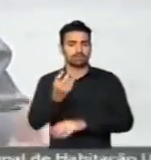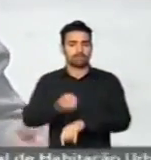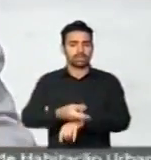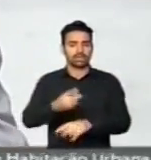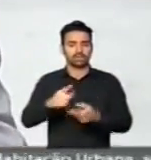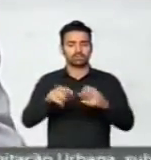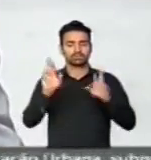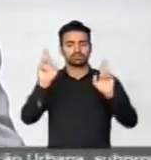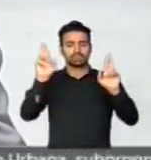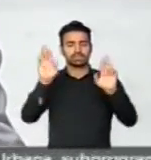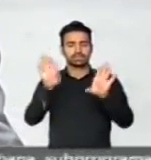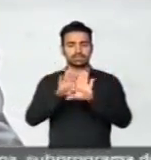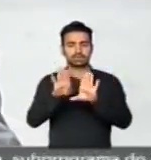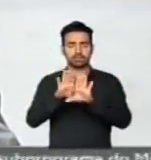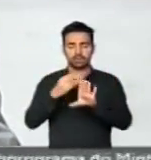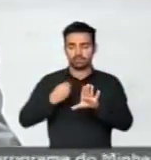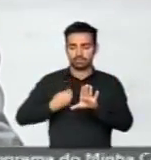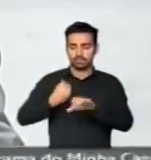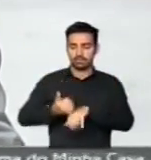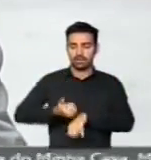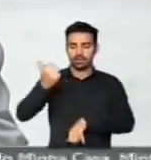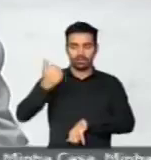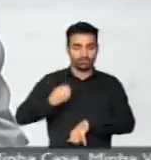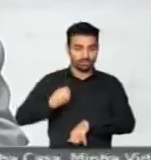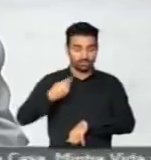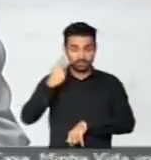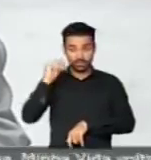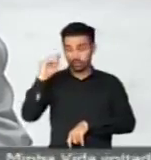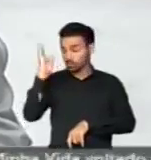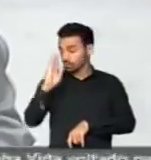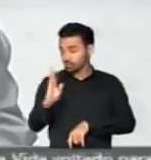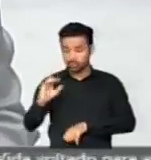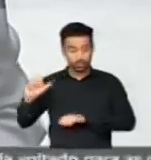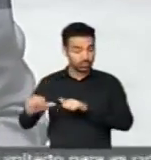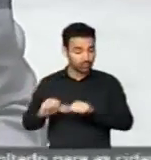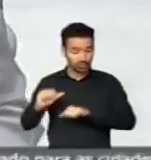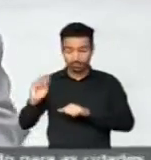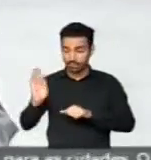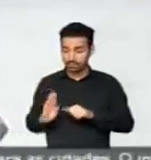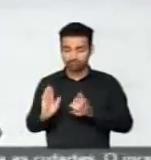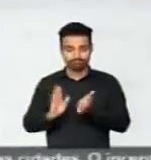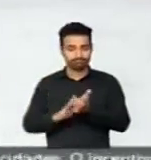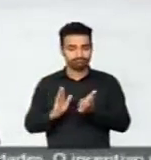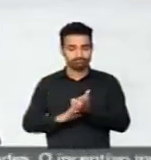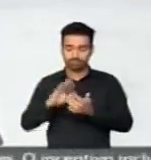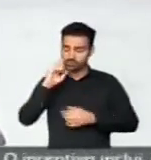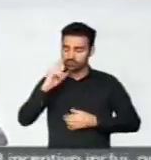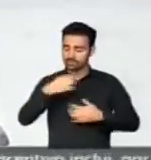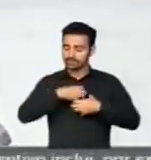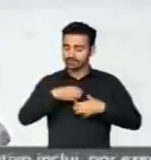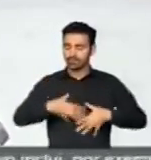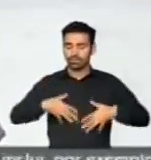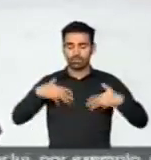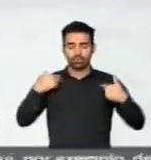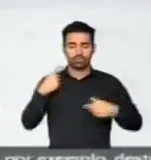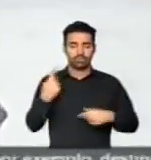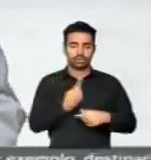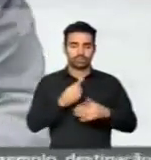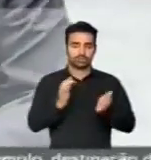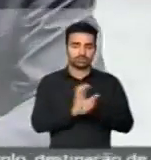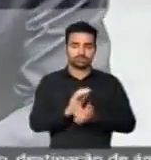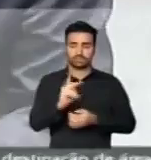esperança e qualidade de vida para todos os brasileiros. Parabéns, deputado Silvio Torres, Vossa Excelência, é um orgulho para todos nós do